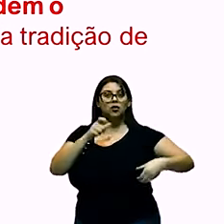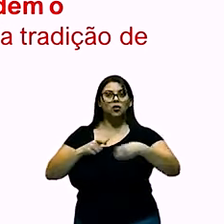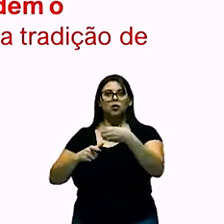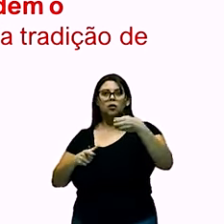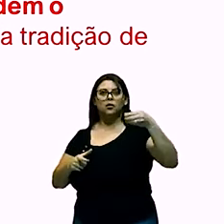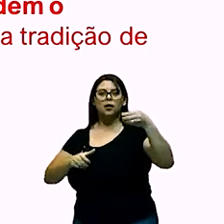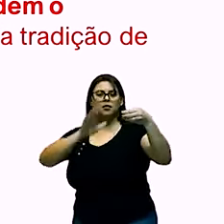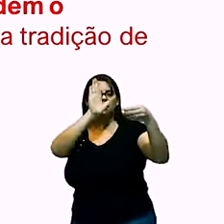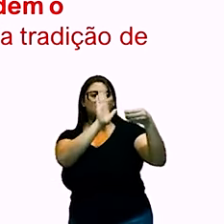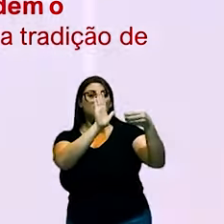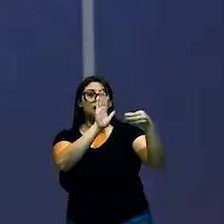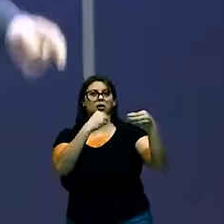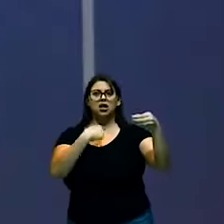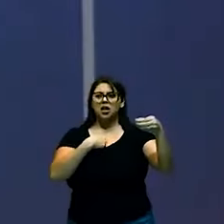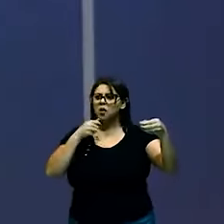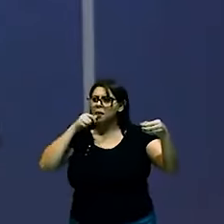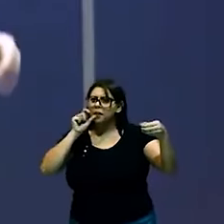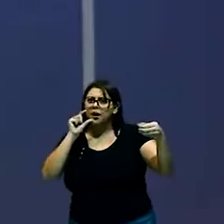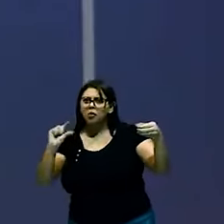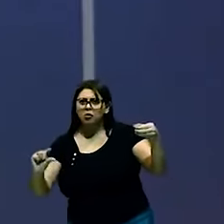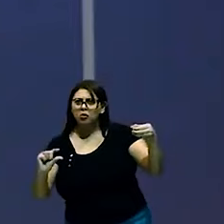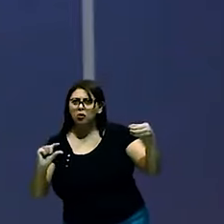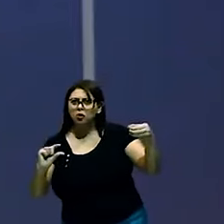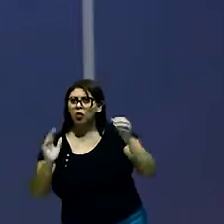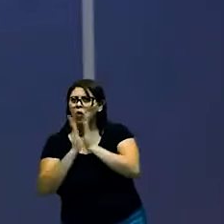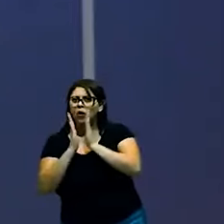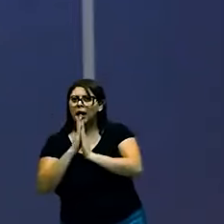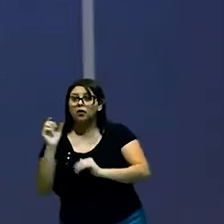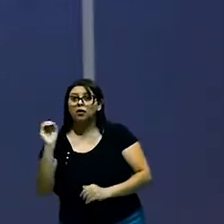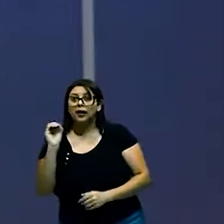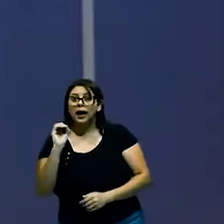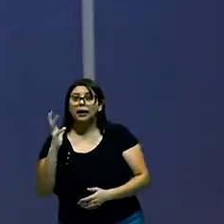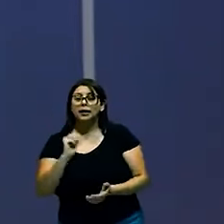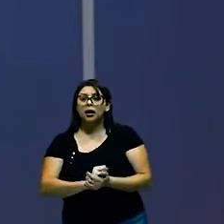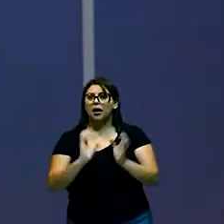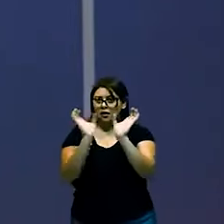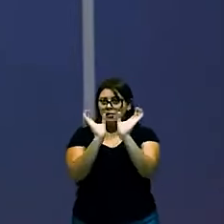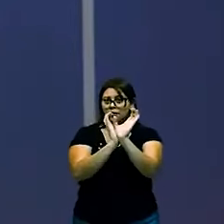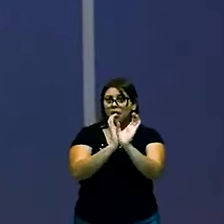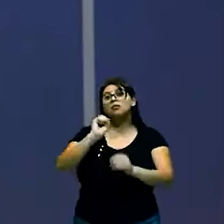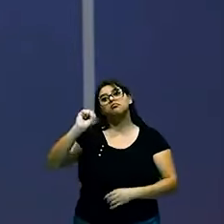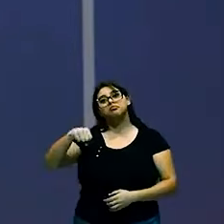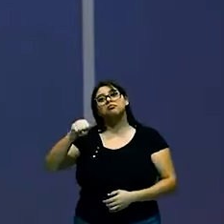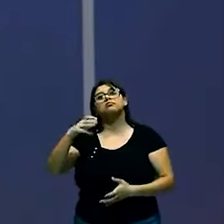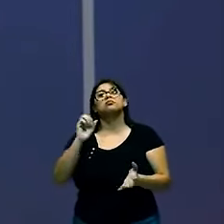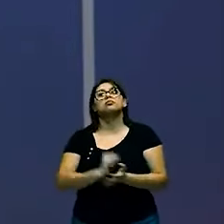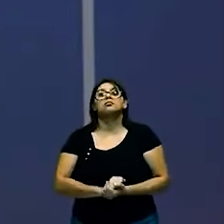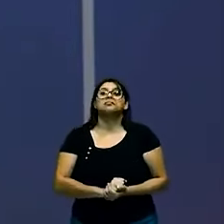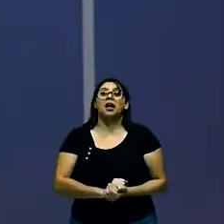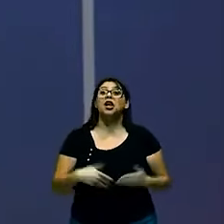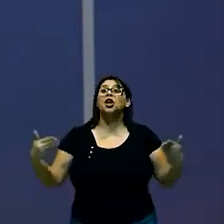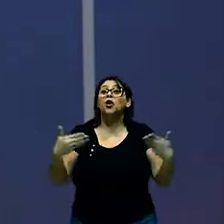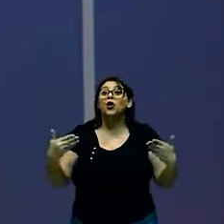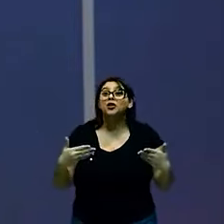É a Santa Ceia ou não? É a Santa Ceia, não é? E hoje, como funciona? Hoje cada um ora